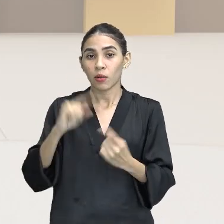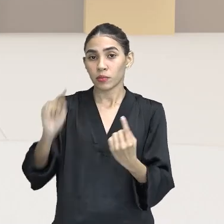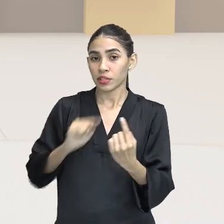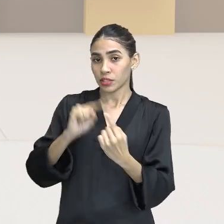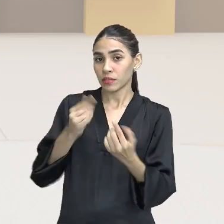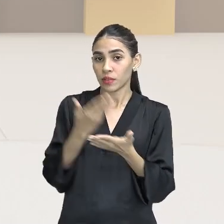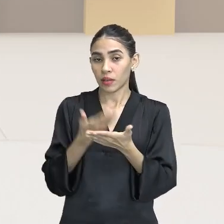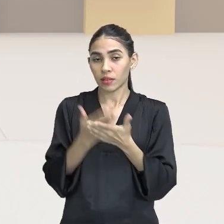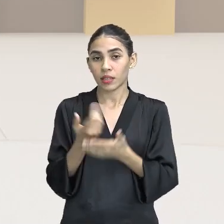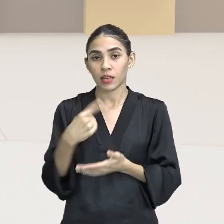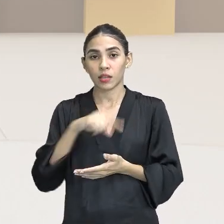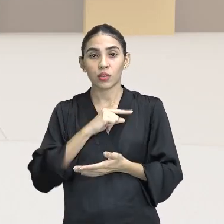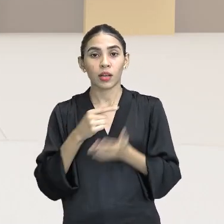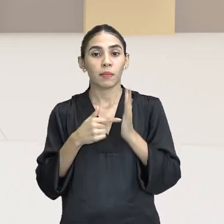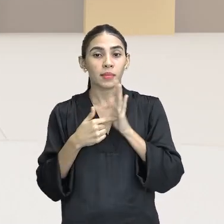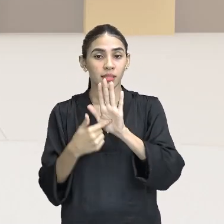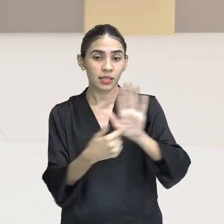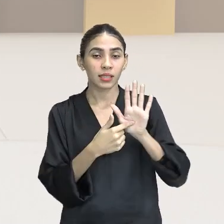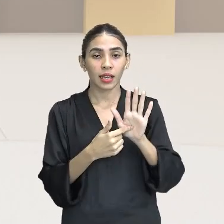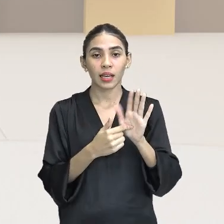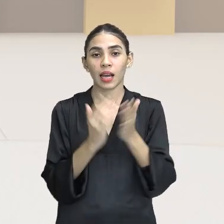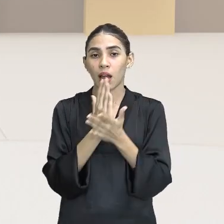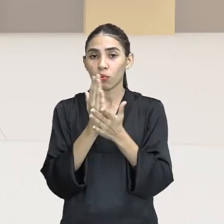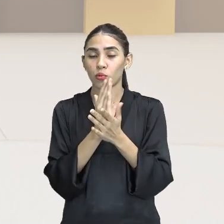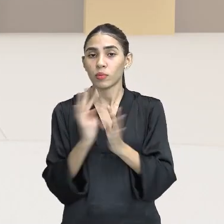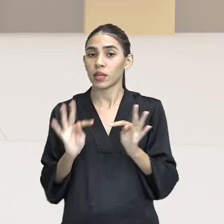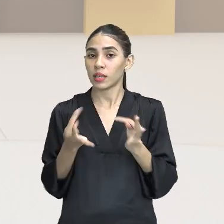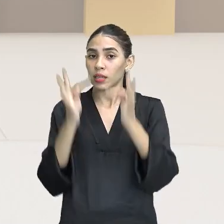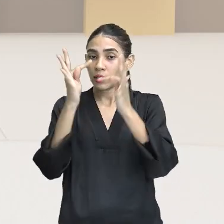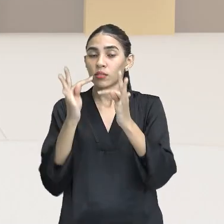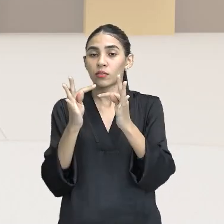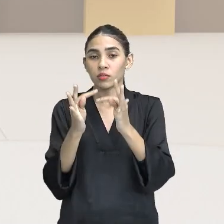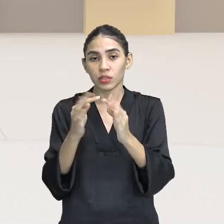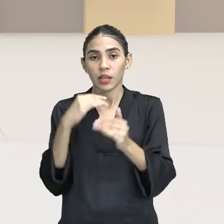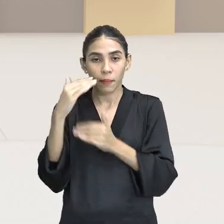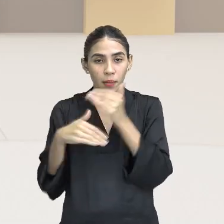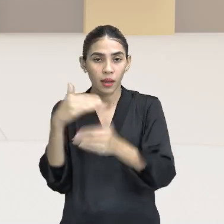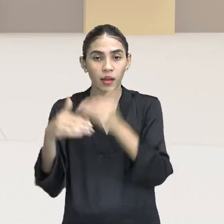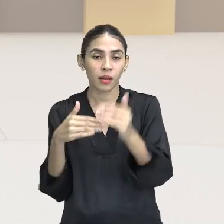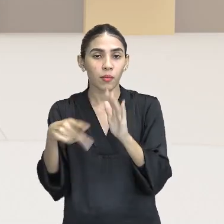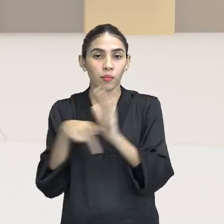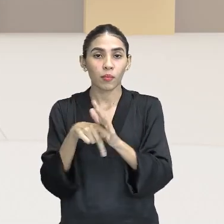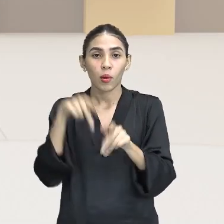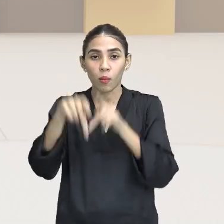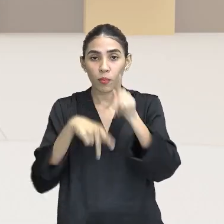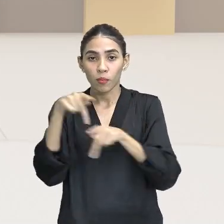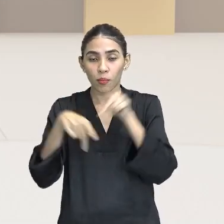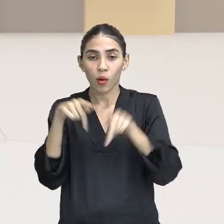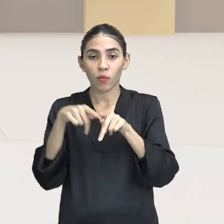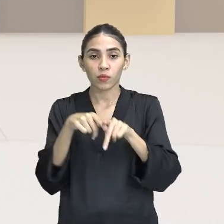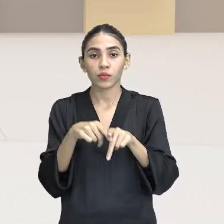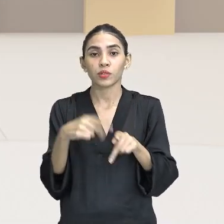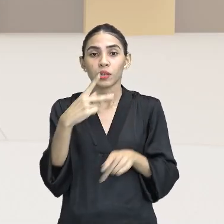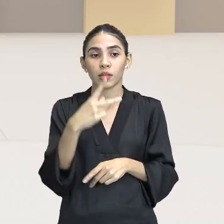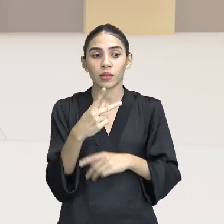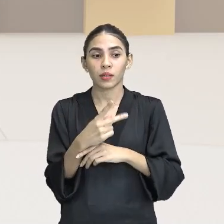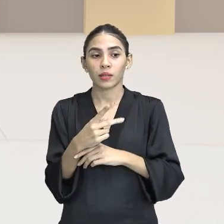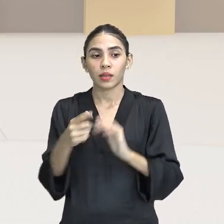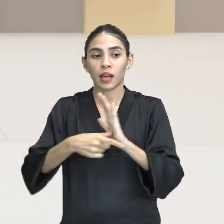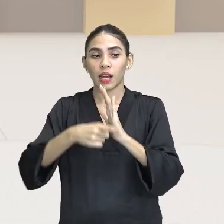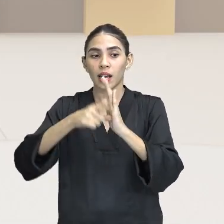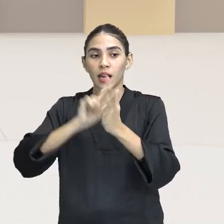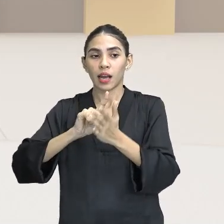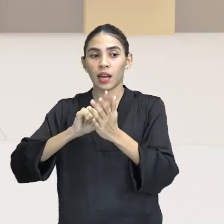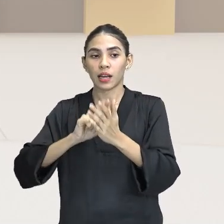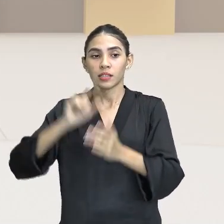nossa aula, nós vamos trazer algumas tecnologias desenvolvidas pelos povos pré-colombianos. Exatamente.